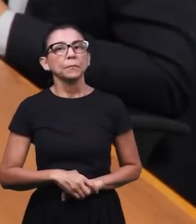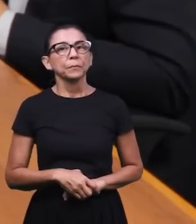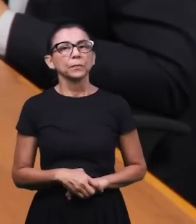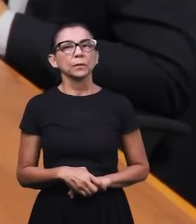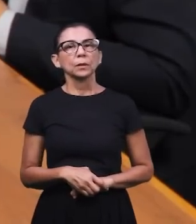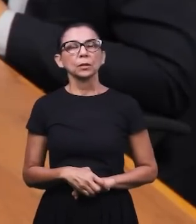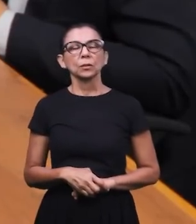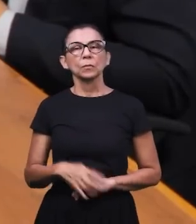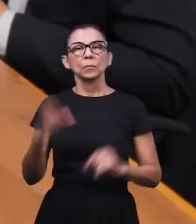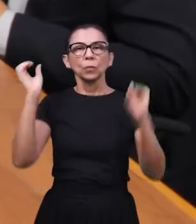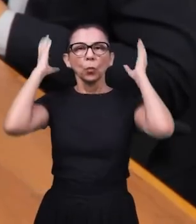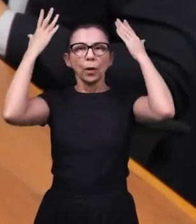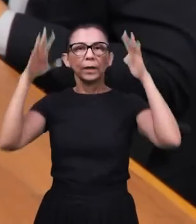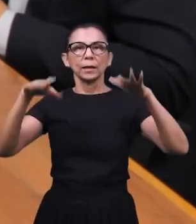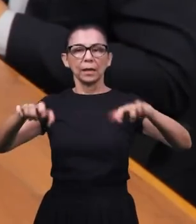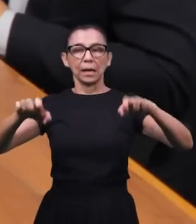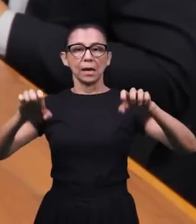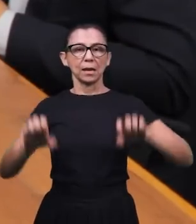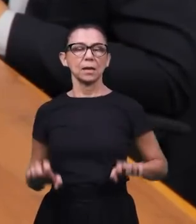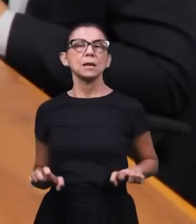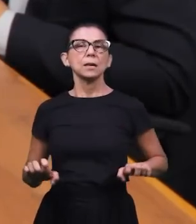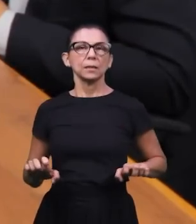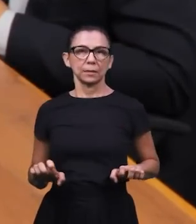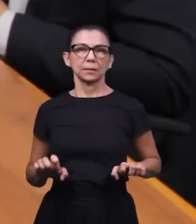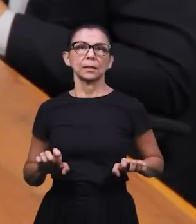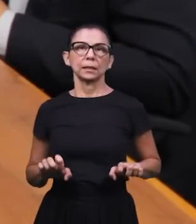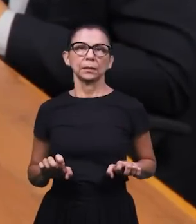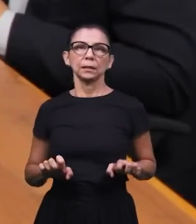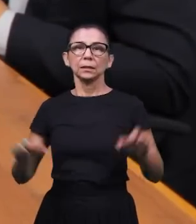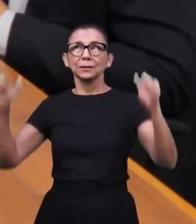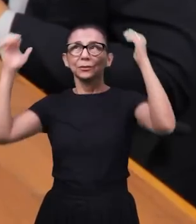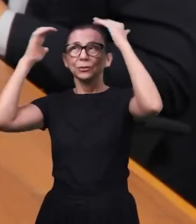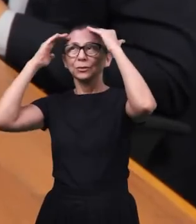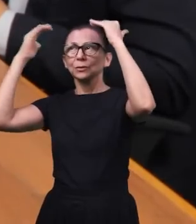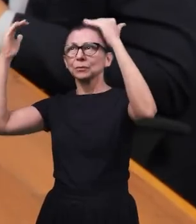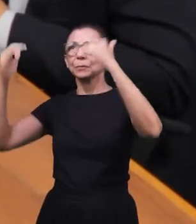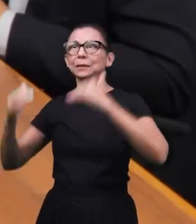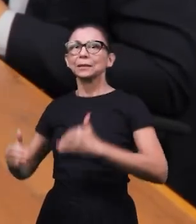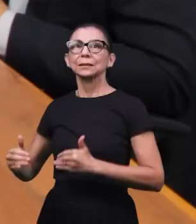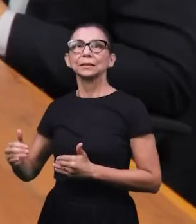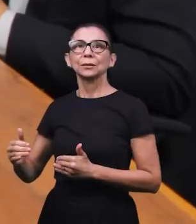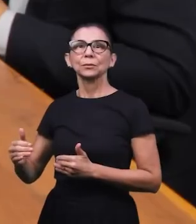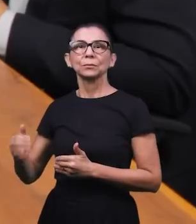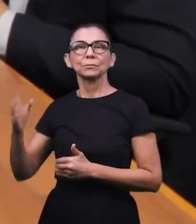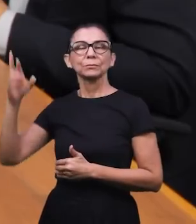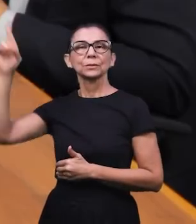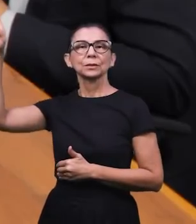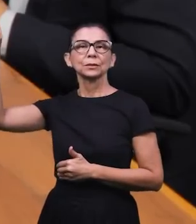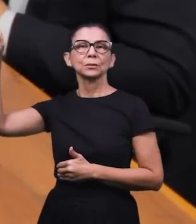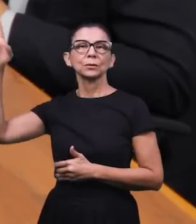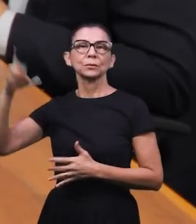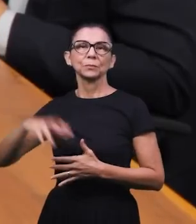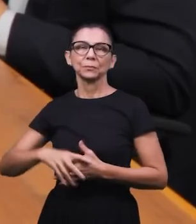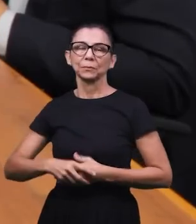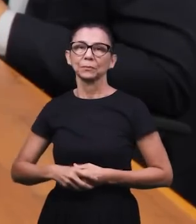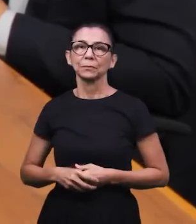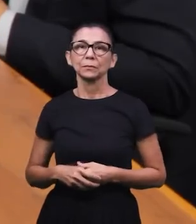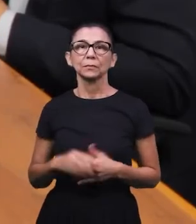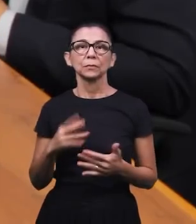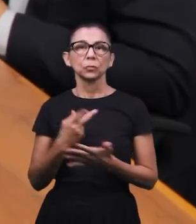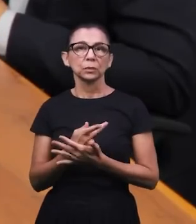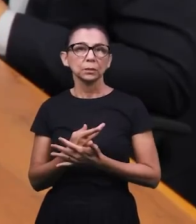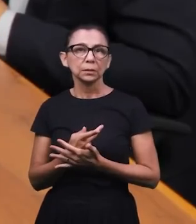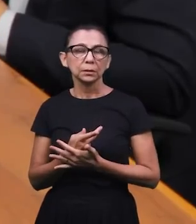Manassés nasceu nessa época, mas foi o rei que fez tudo contra o Senhor. Mas o que aconteceu na vida dele? A Bíblia diz que